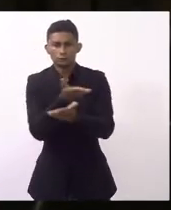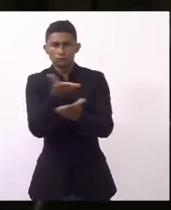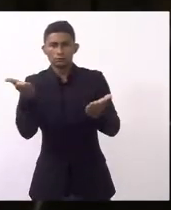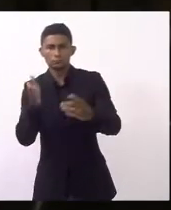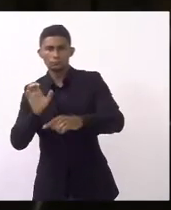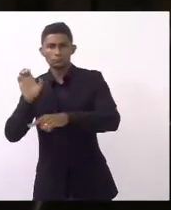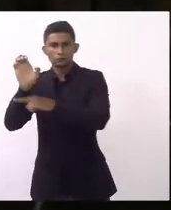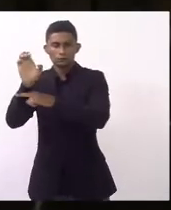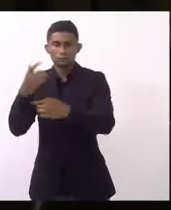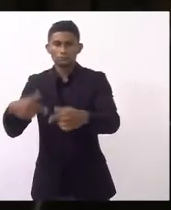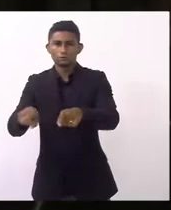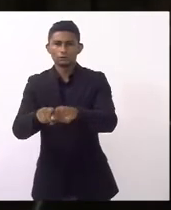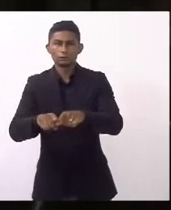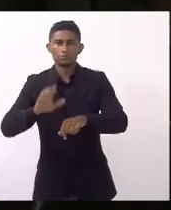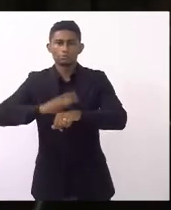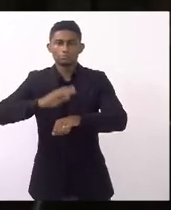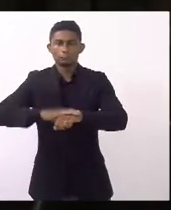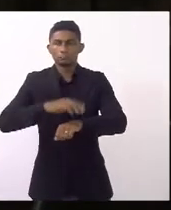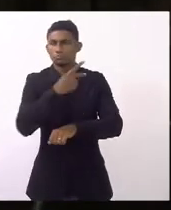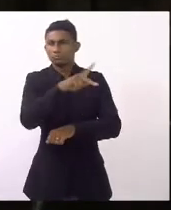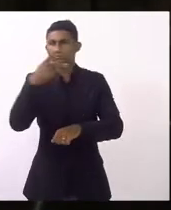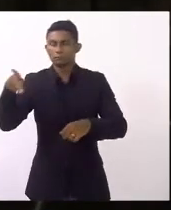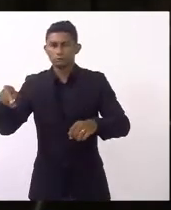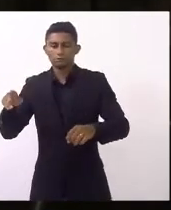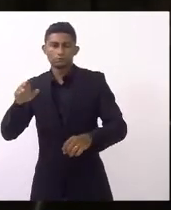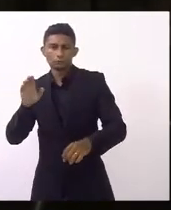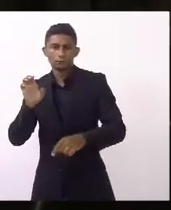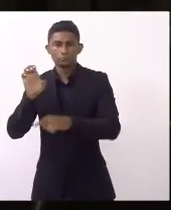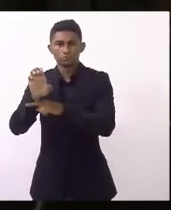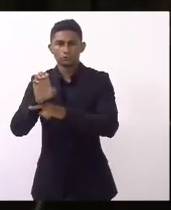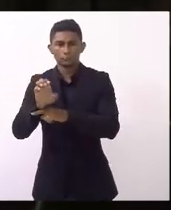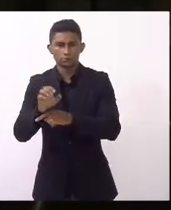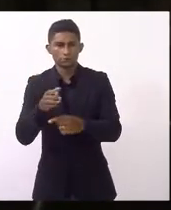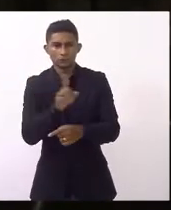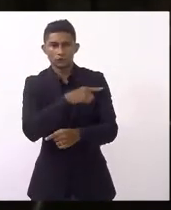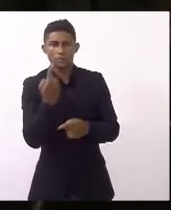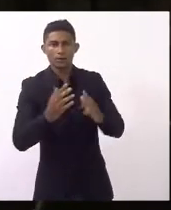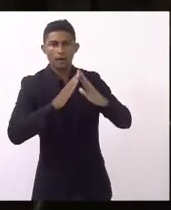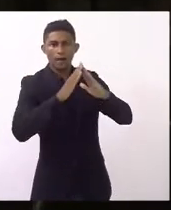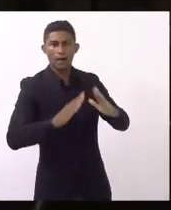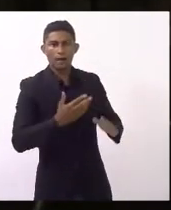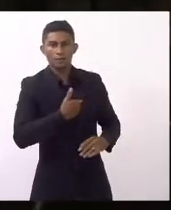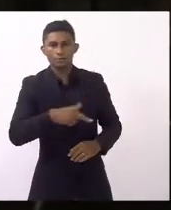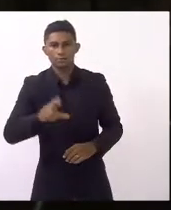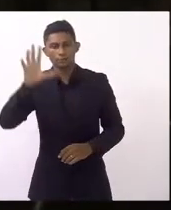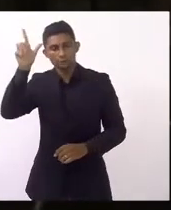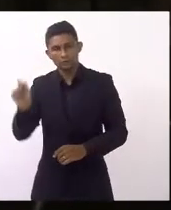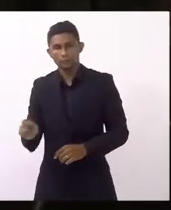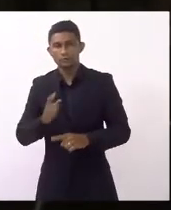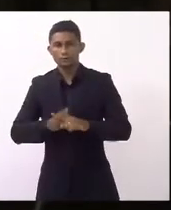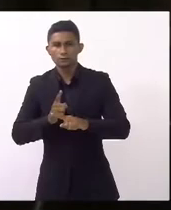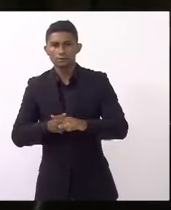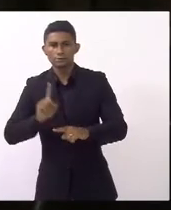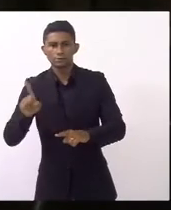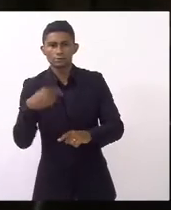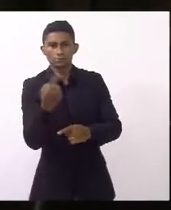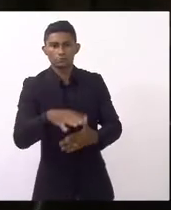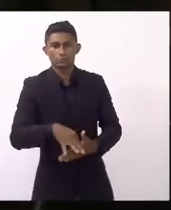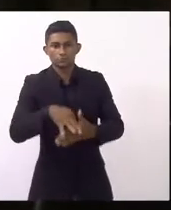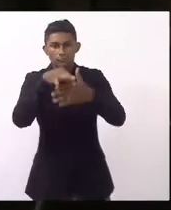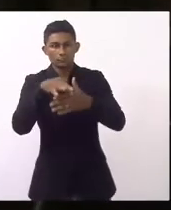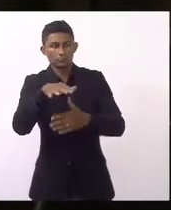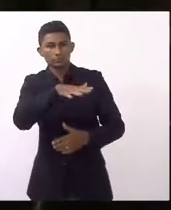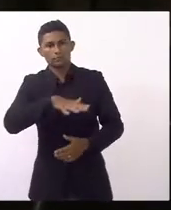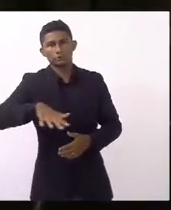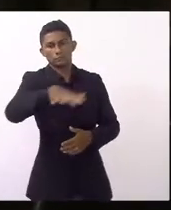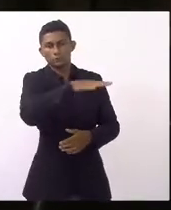comissão do Estado as nossas casas de religiões de matriz africana e nas nossas lideranças das nossas populações